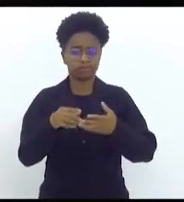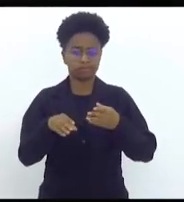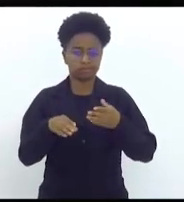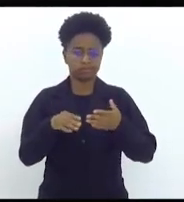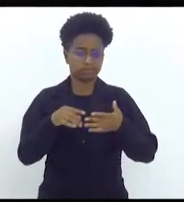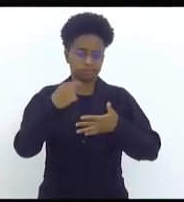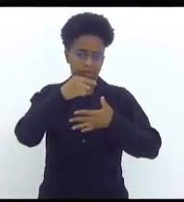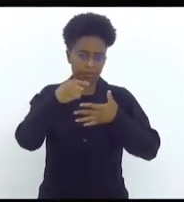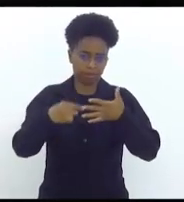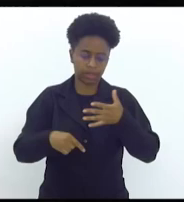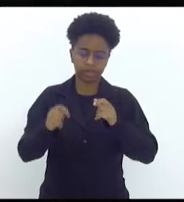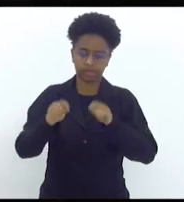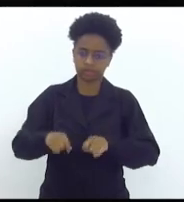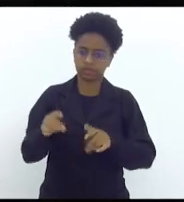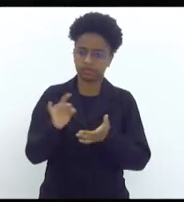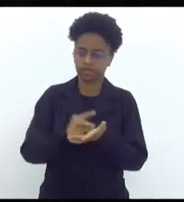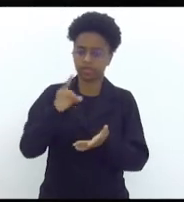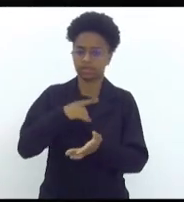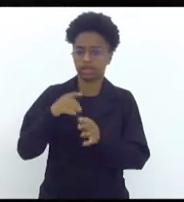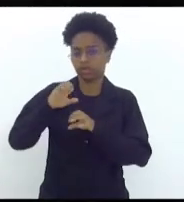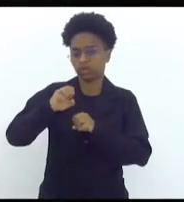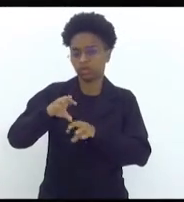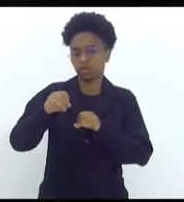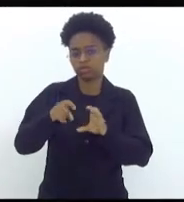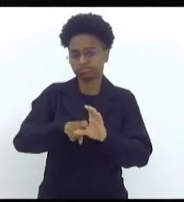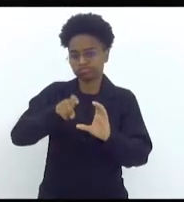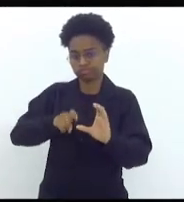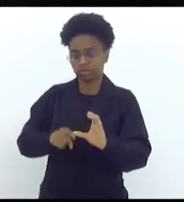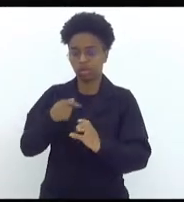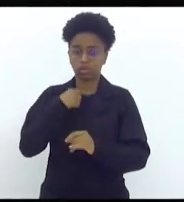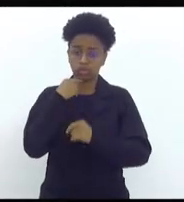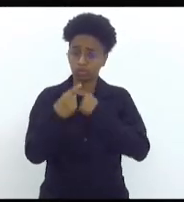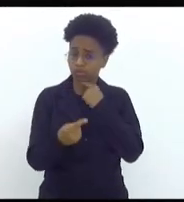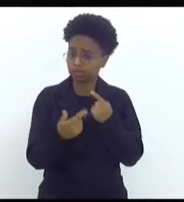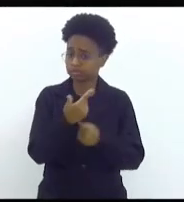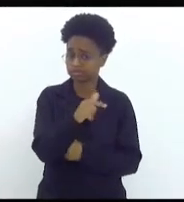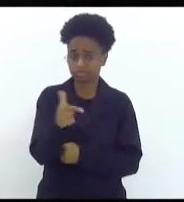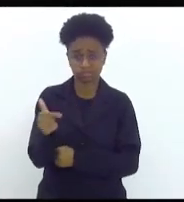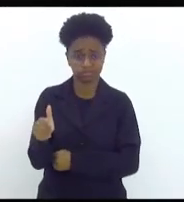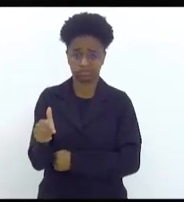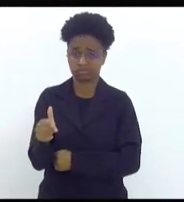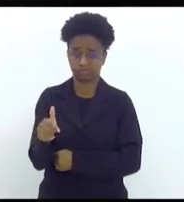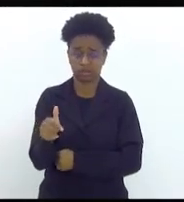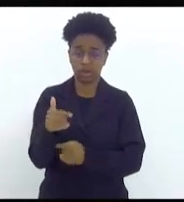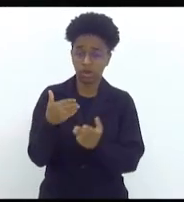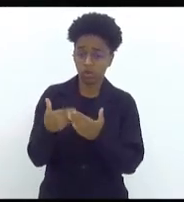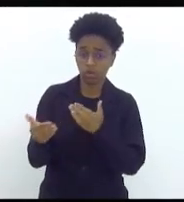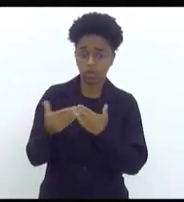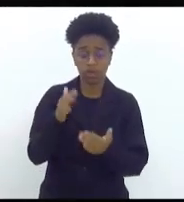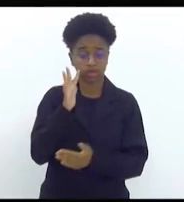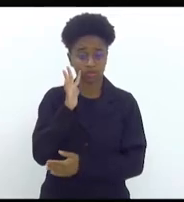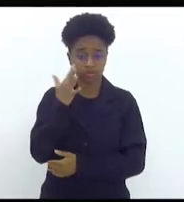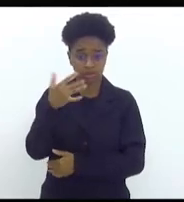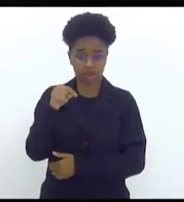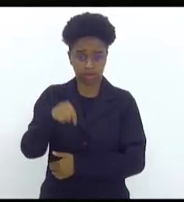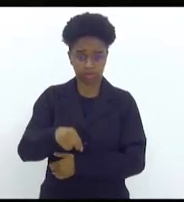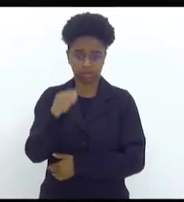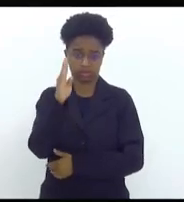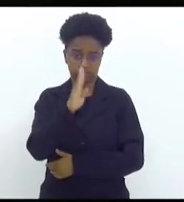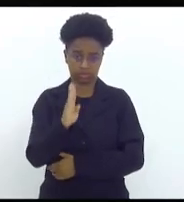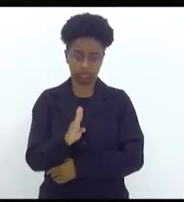de fato seja emancipatória e eu não tenho nenhuma dúvida que qualquer solução para o nosso país